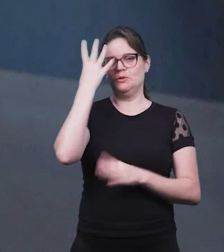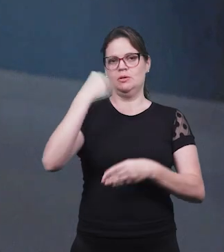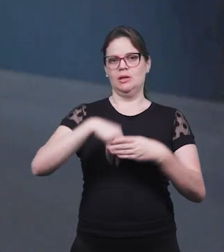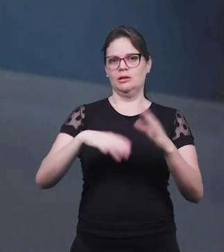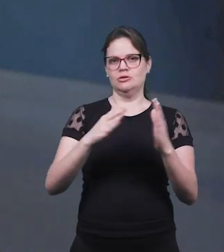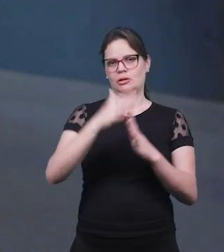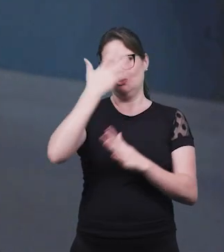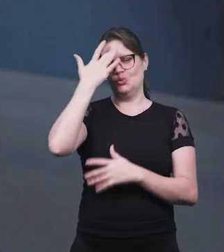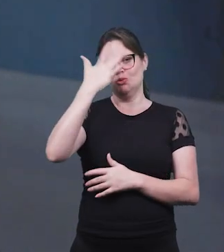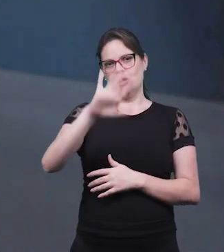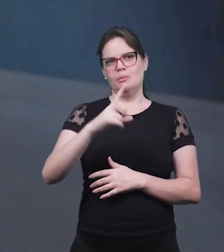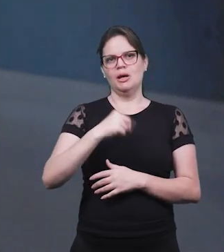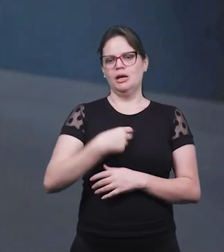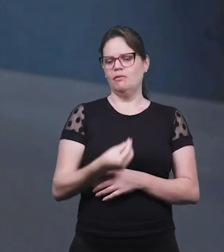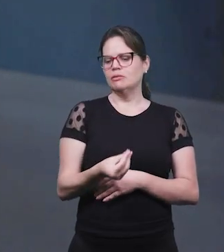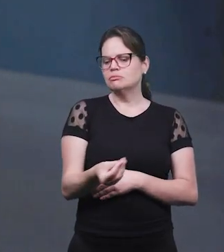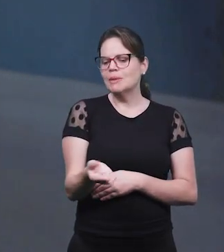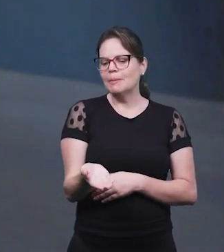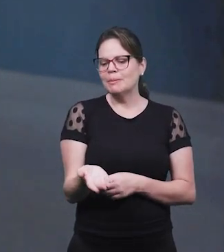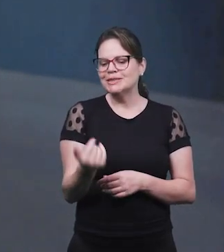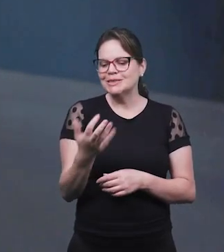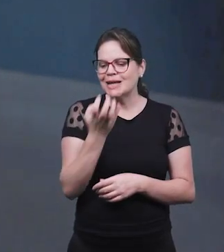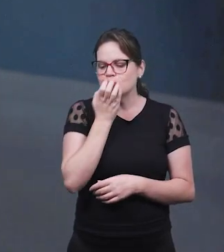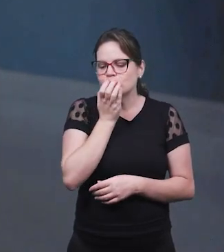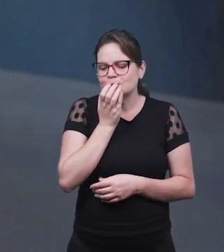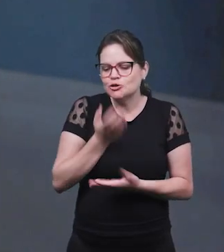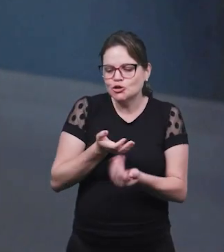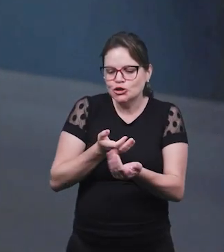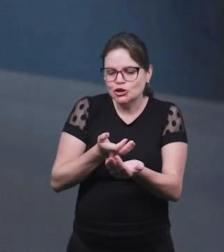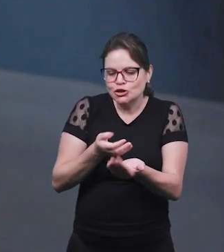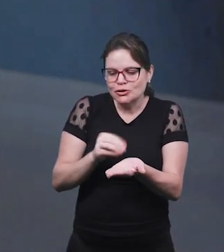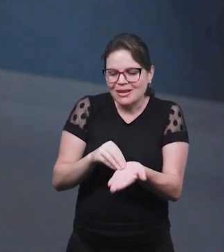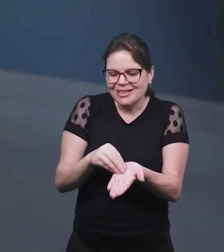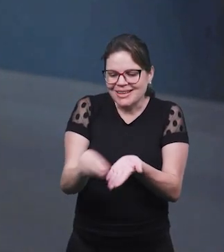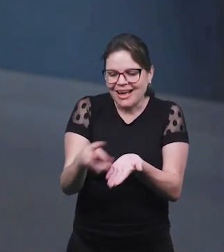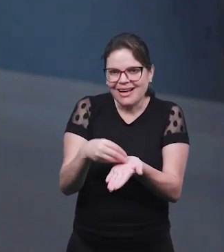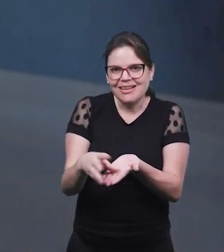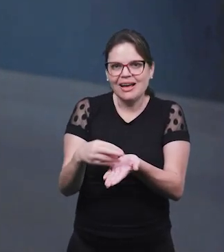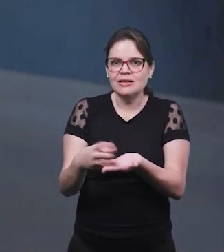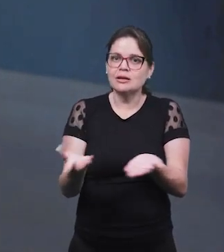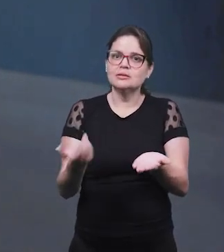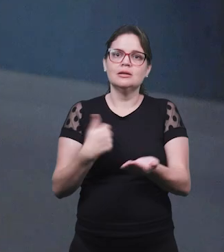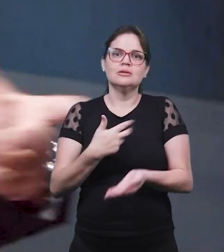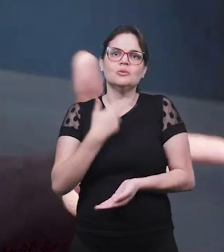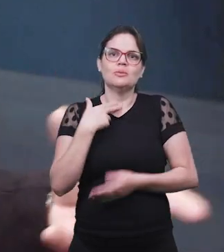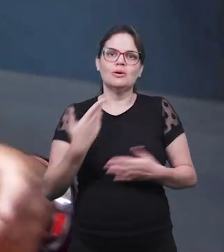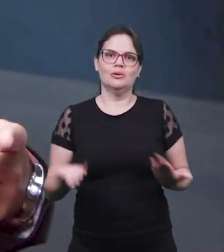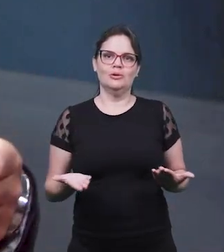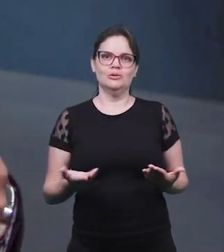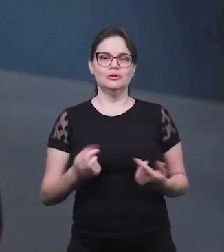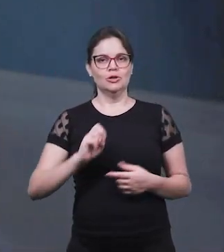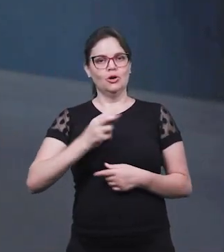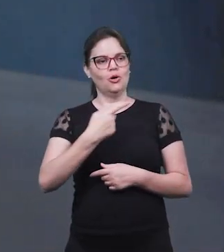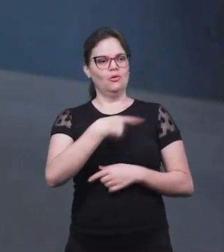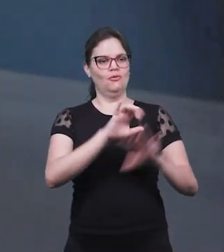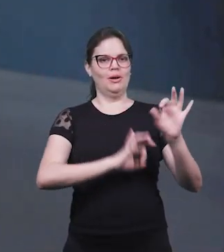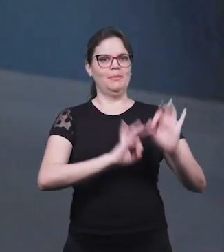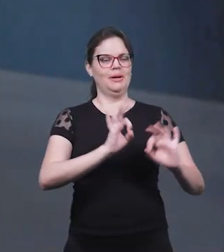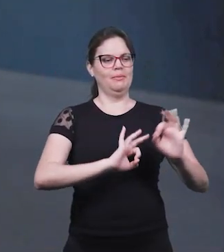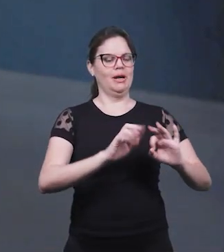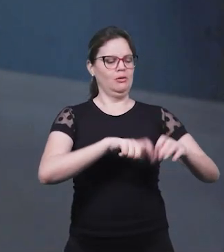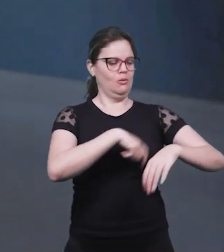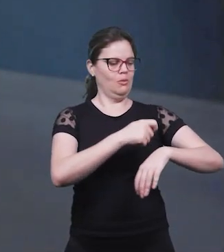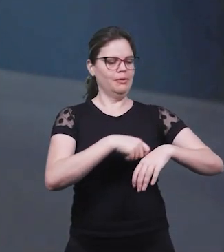não sabem e gostam do pet e às vezes já vem da rua comendo ou vai ali preparar alguma coisa e